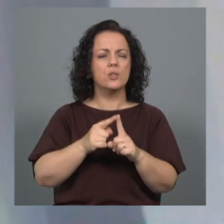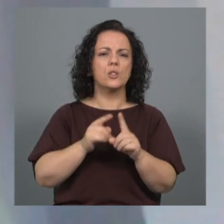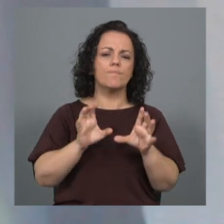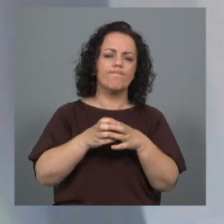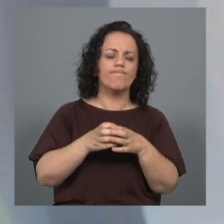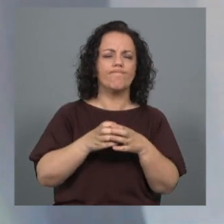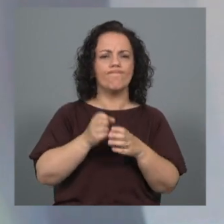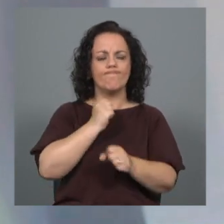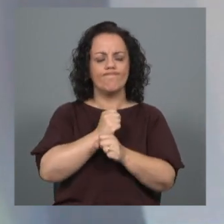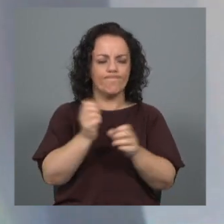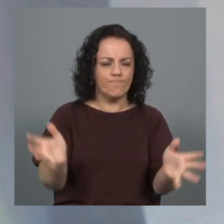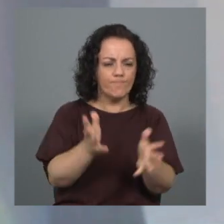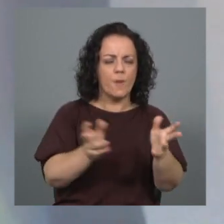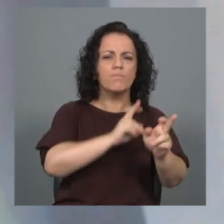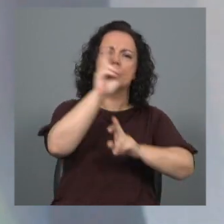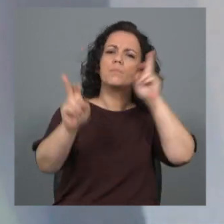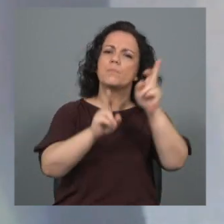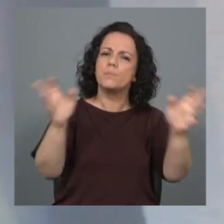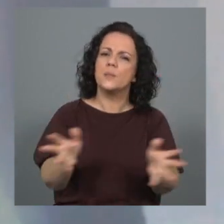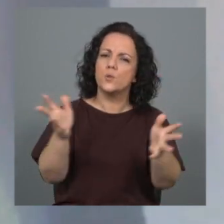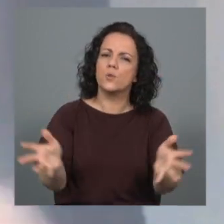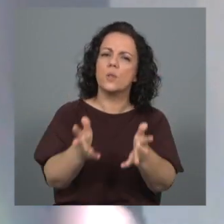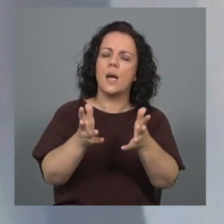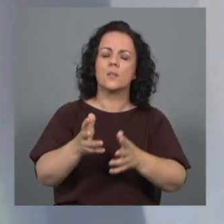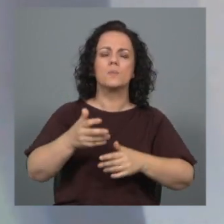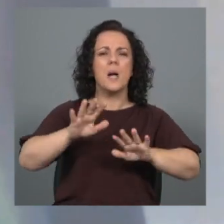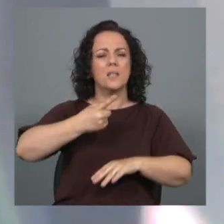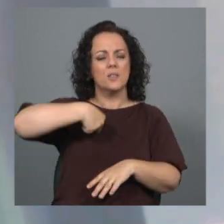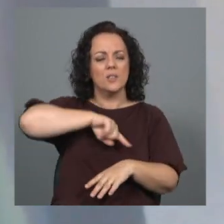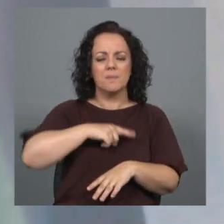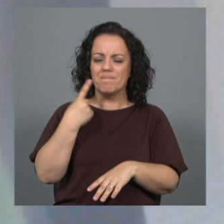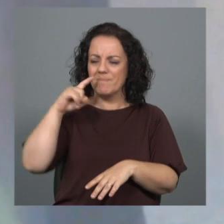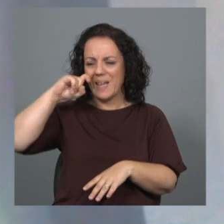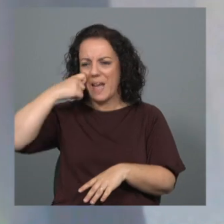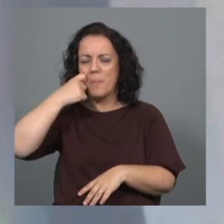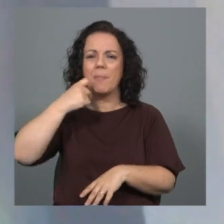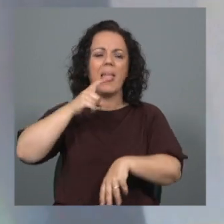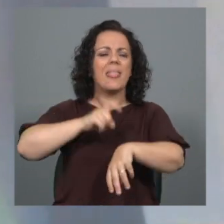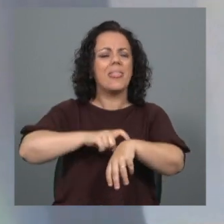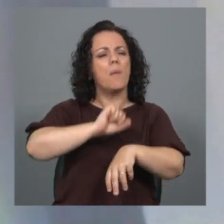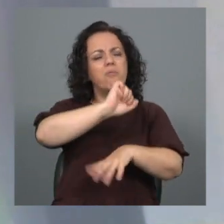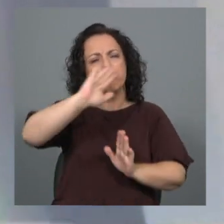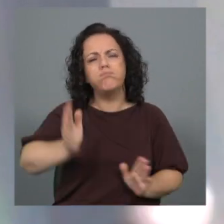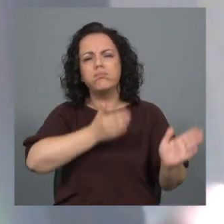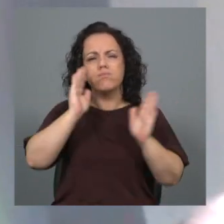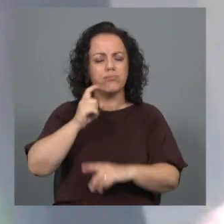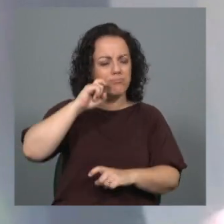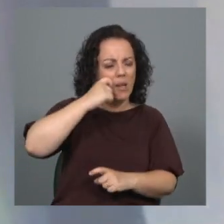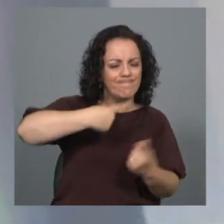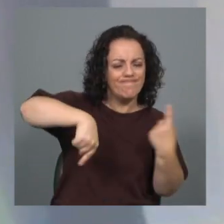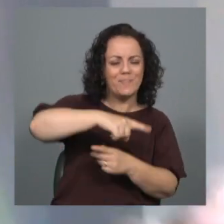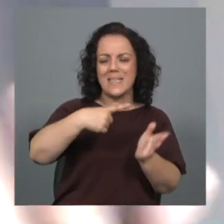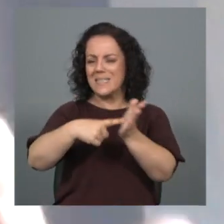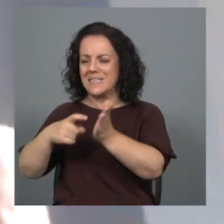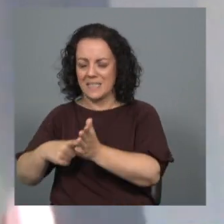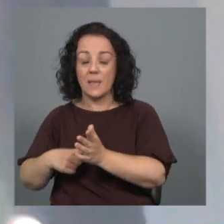resposta às necessidades que reparavam nos seus tempos. Foram inicialmente